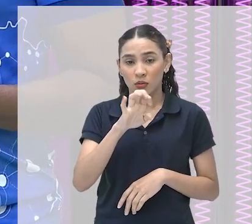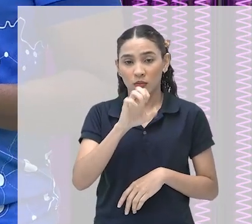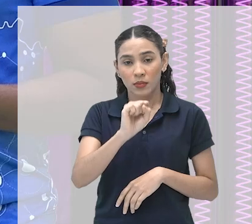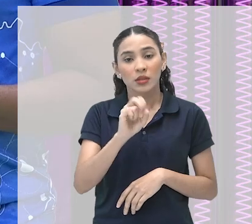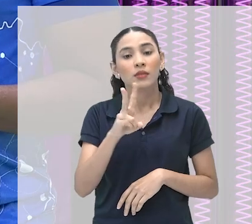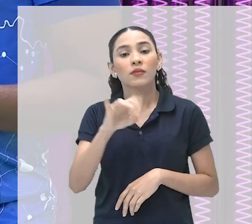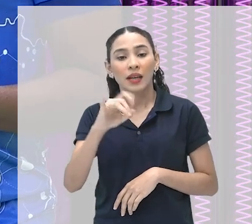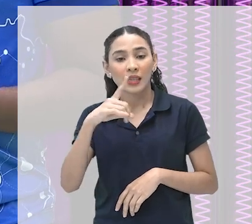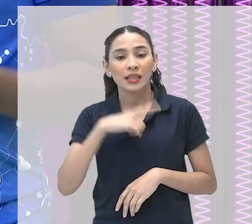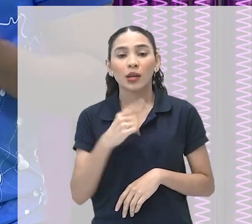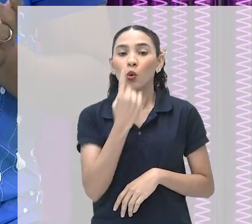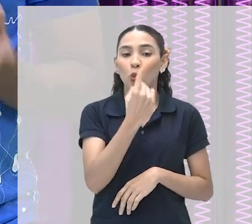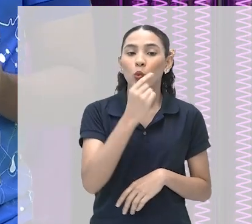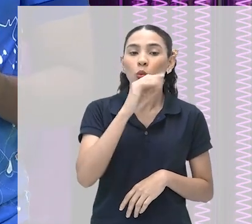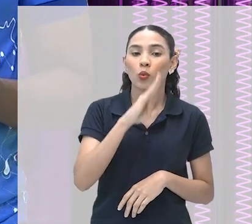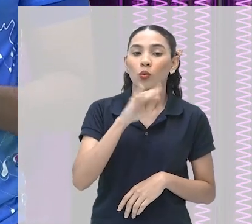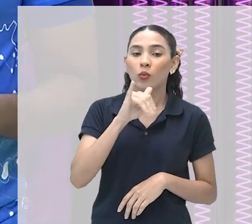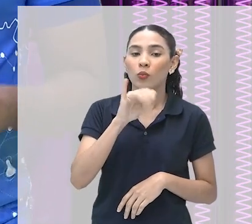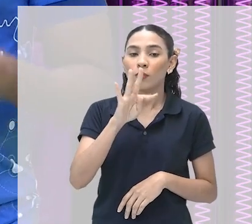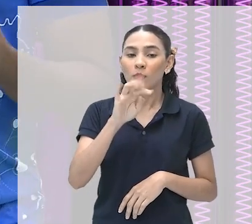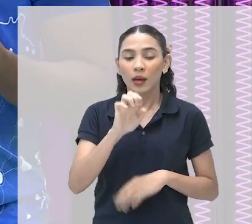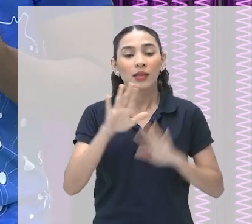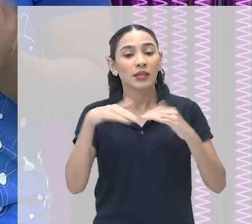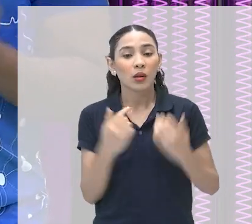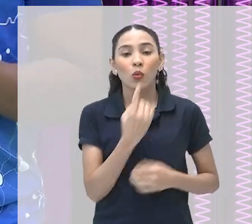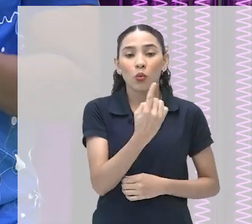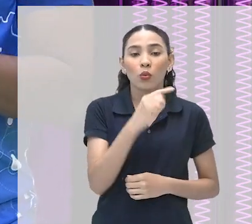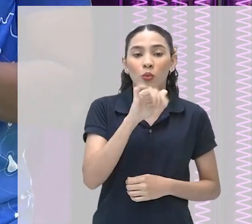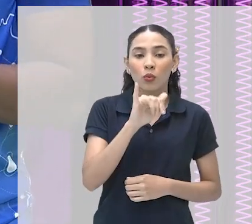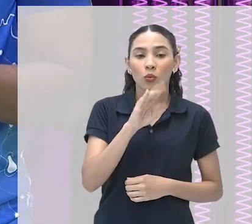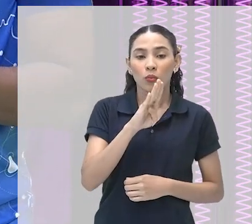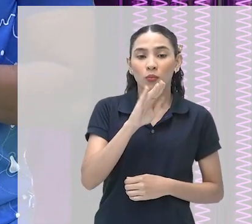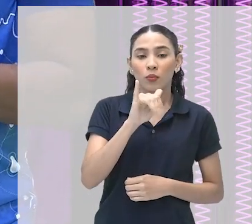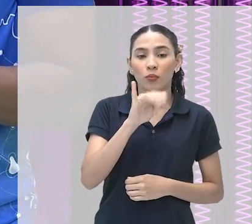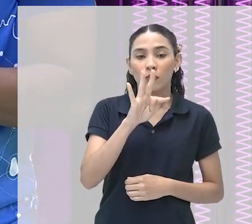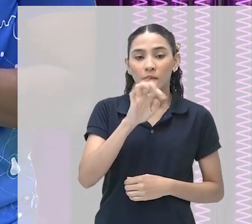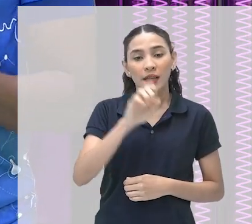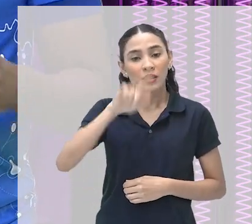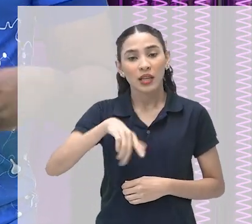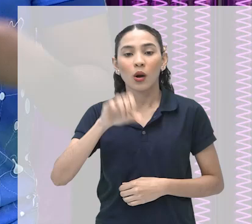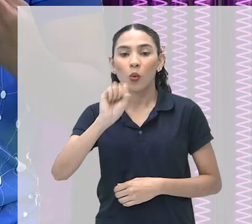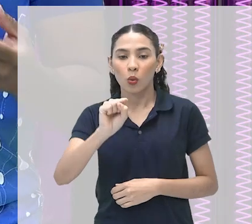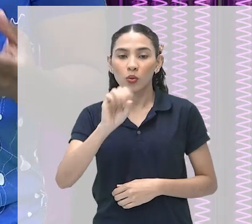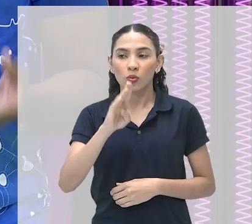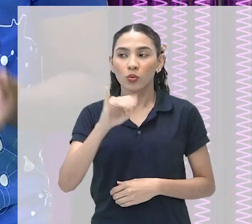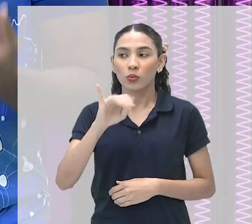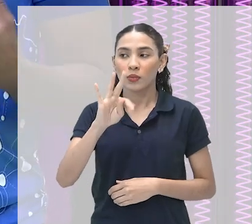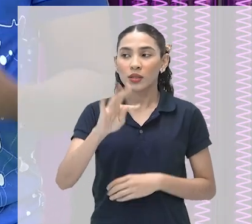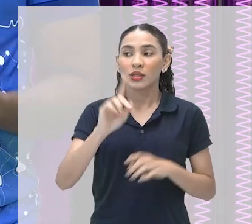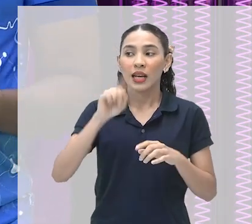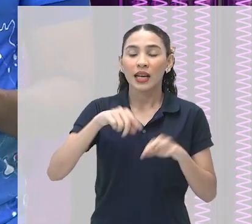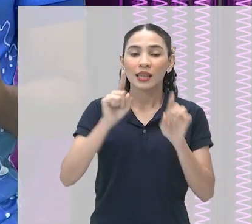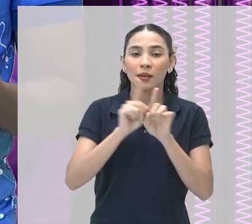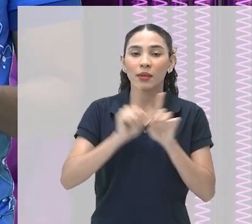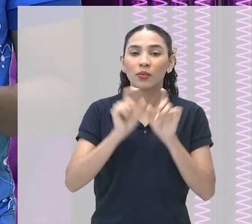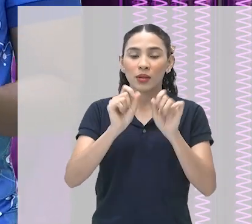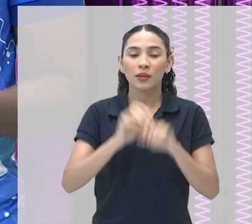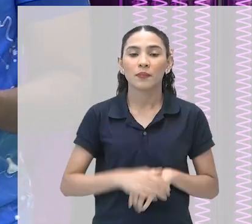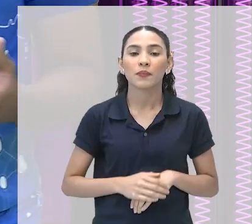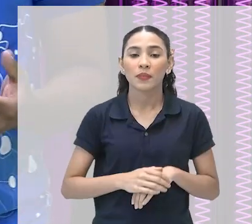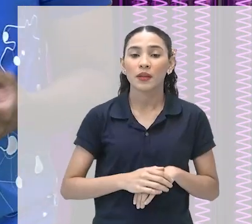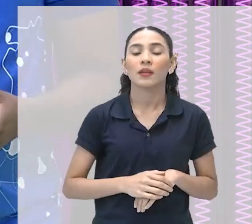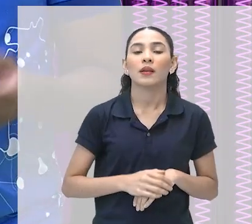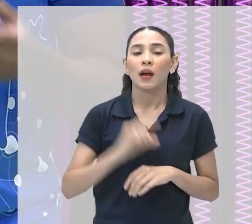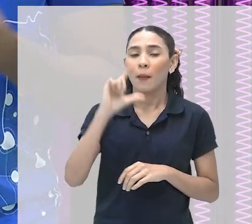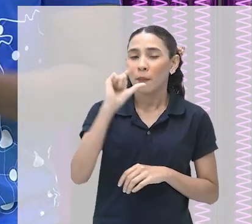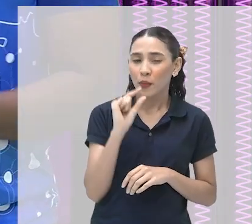1 byte. Então, 1 byte é 8 bits, tudo bem? E o byte é considerado a menor unidade